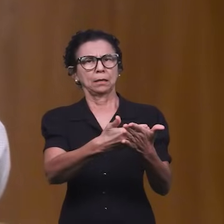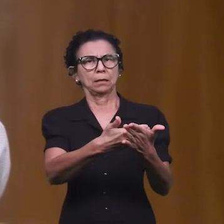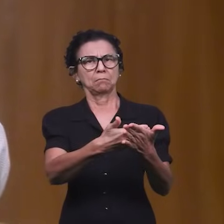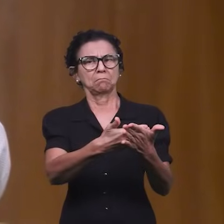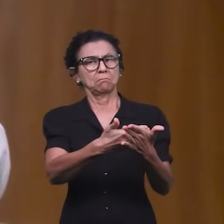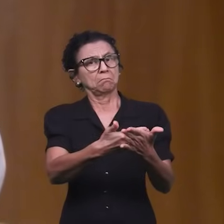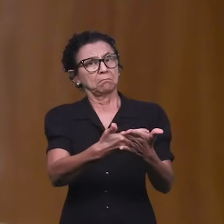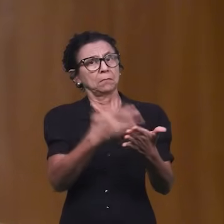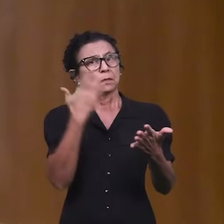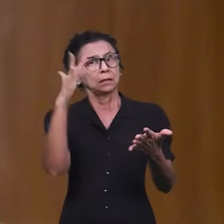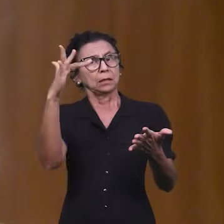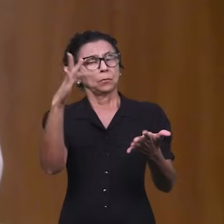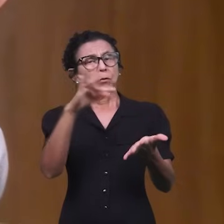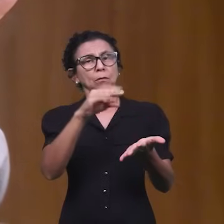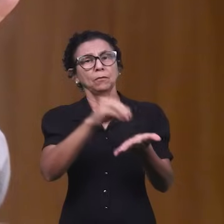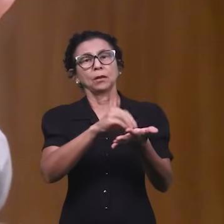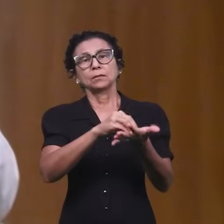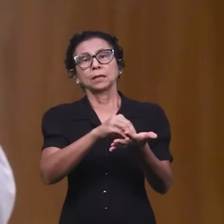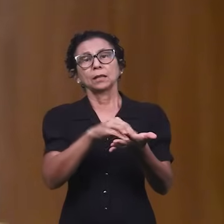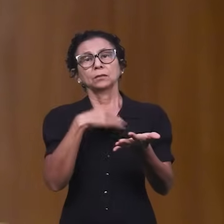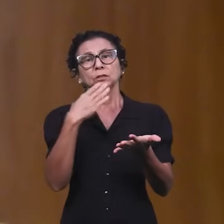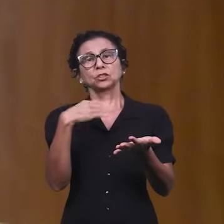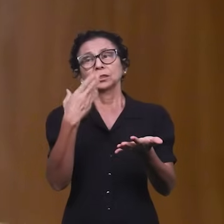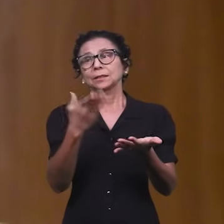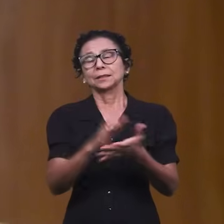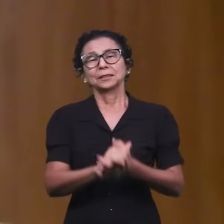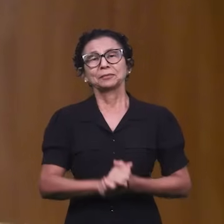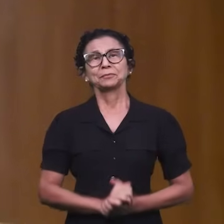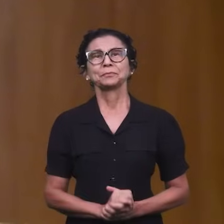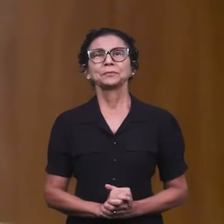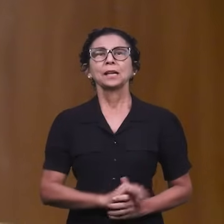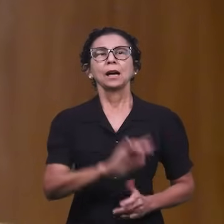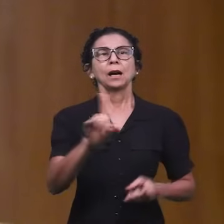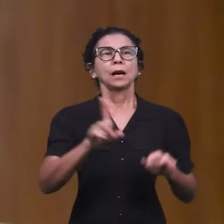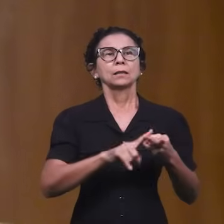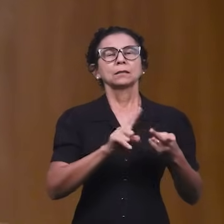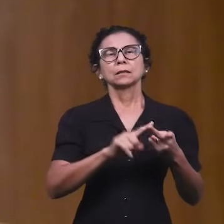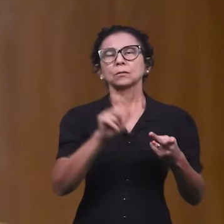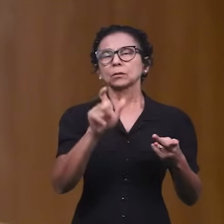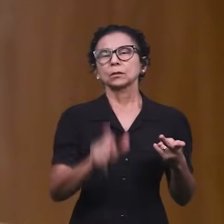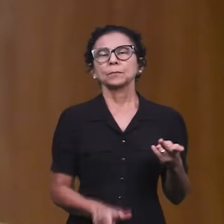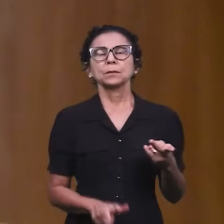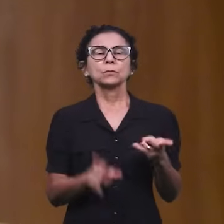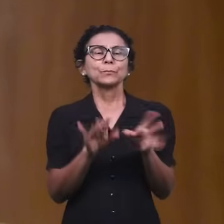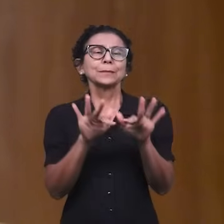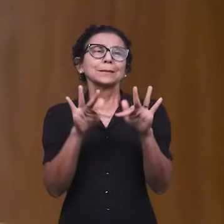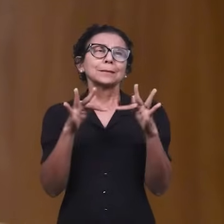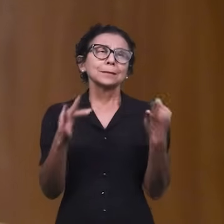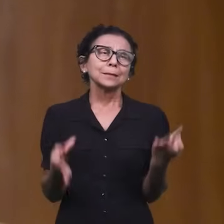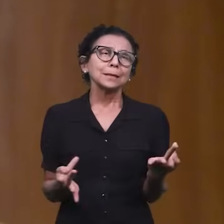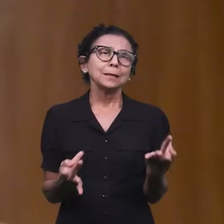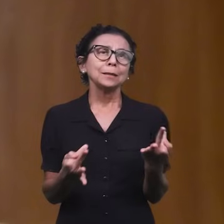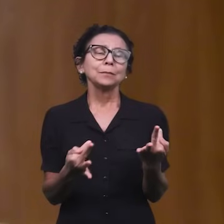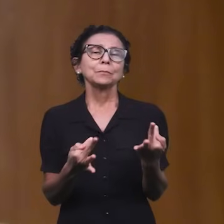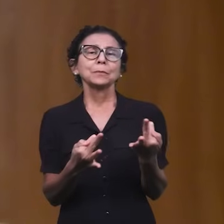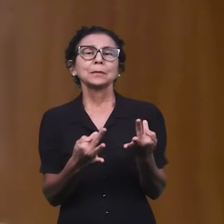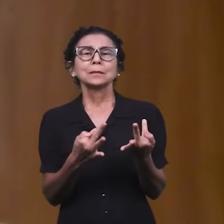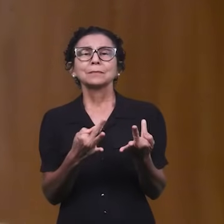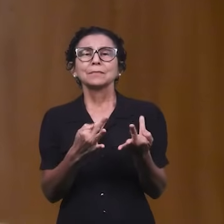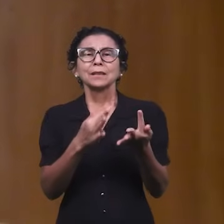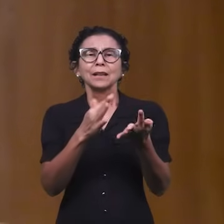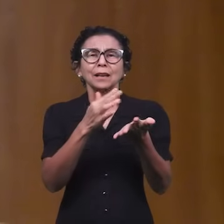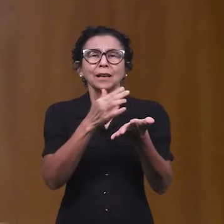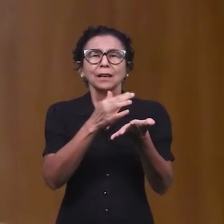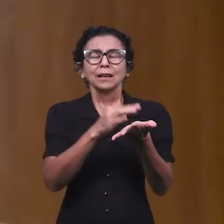não adianta nada, ele não tem salvação. Aí você pega o outro, que é simples, às vezes a pessoa até que não sabe nem escrever, mas que tem uma limitação